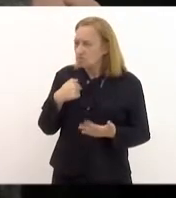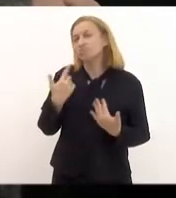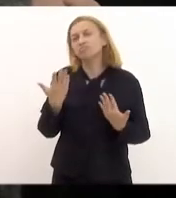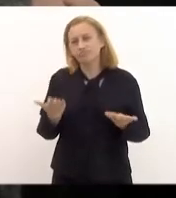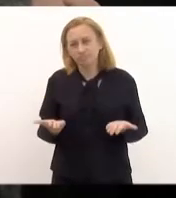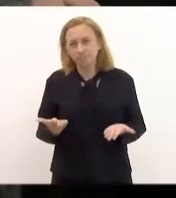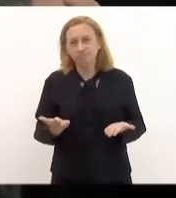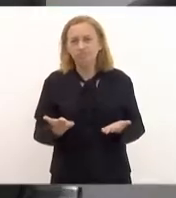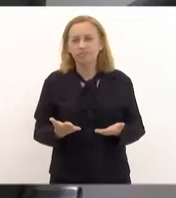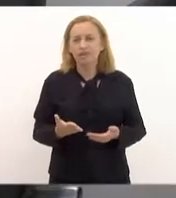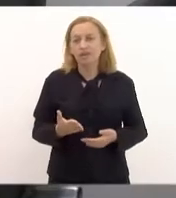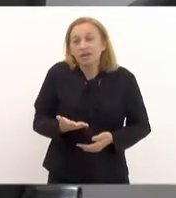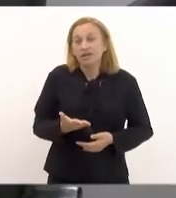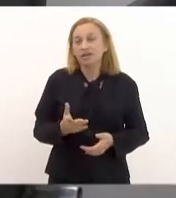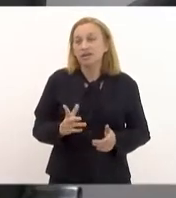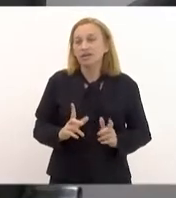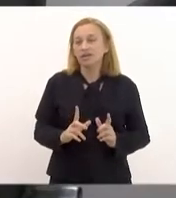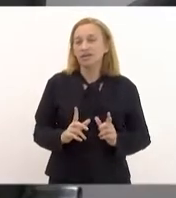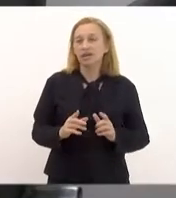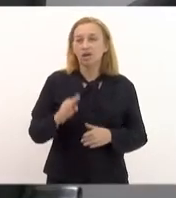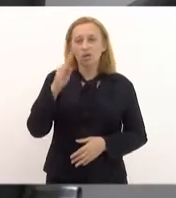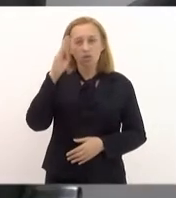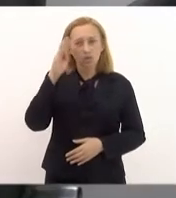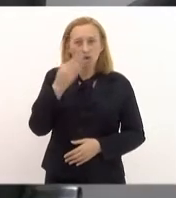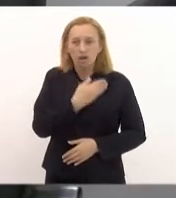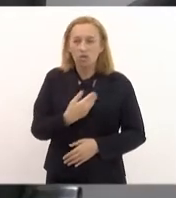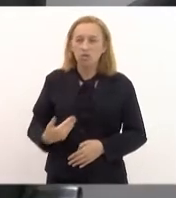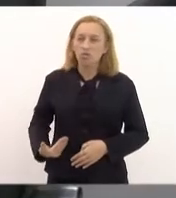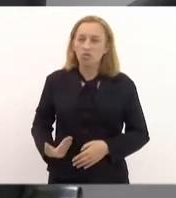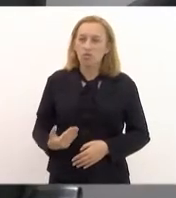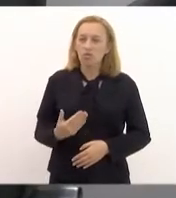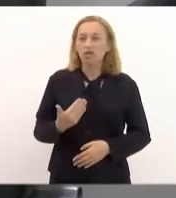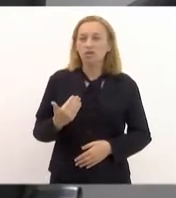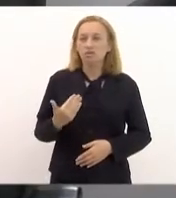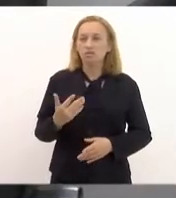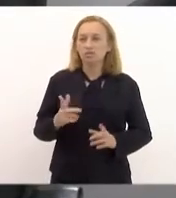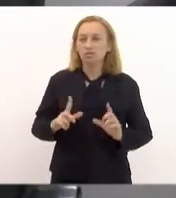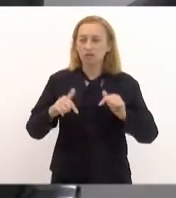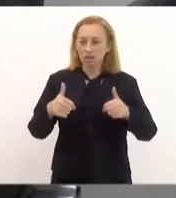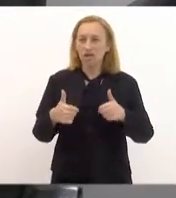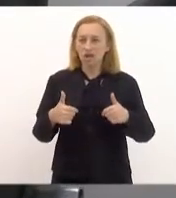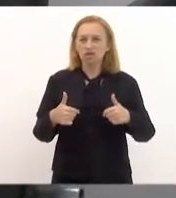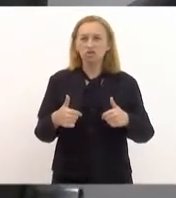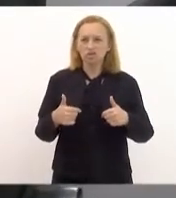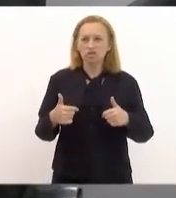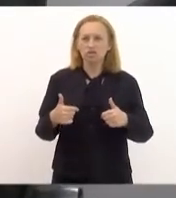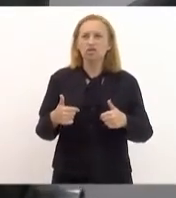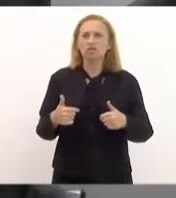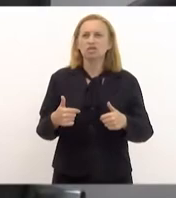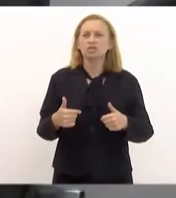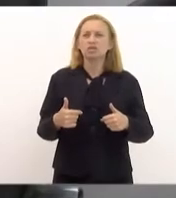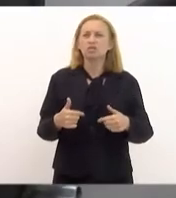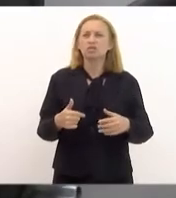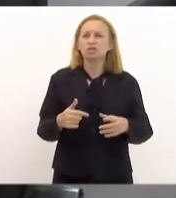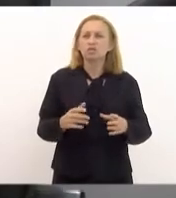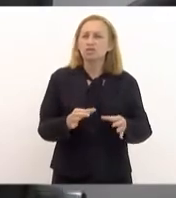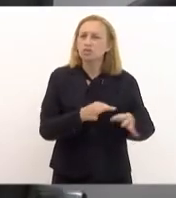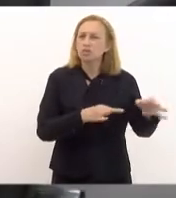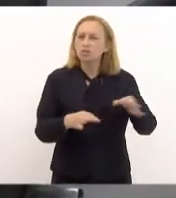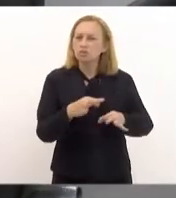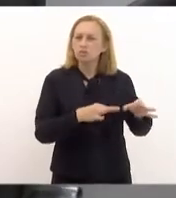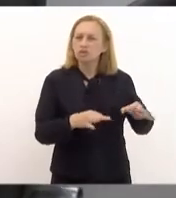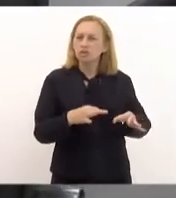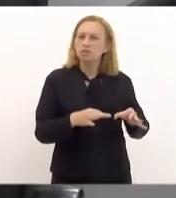é a nave-mãe, né, da governança metropolitana, é a matriz, né, a partir da qual os planos setoriais, os planos temáticos,